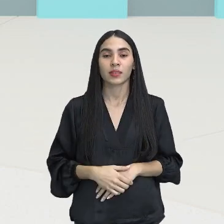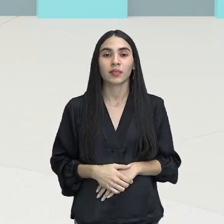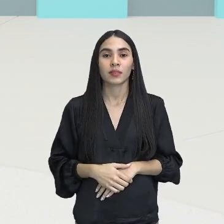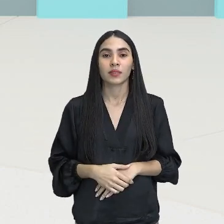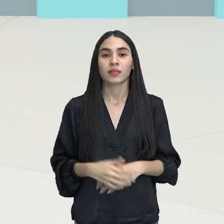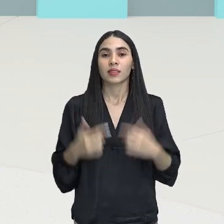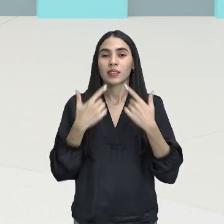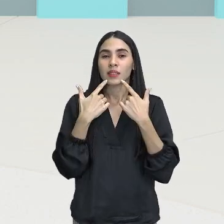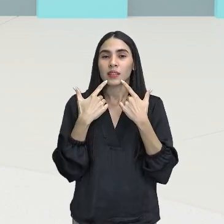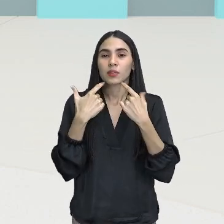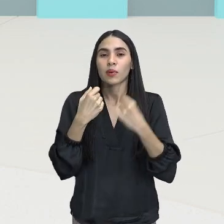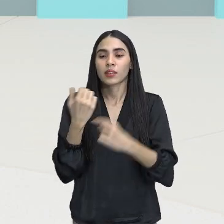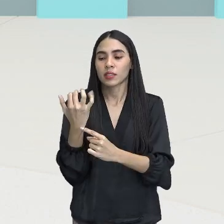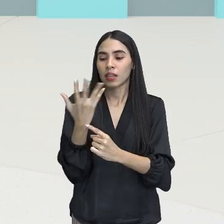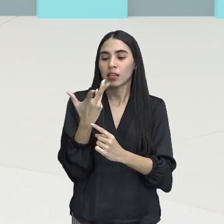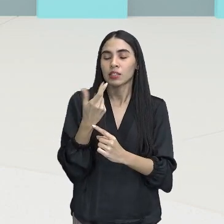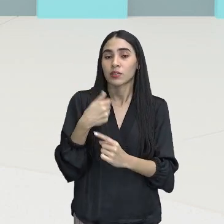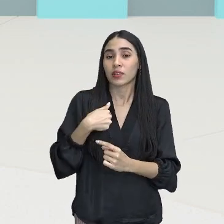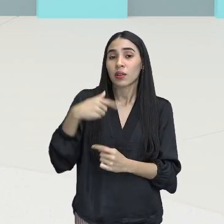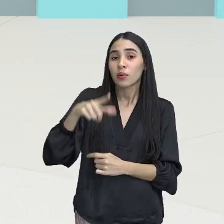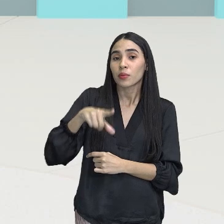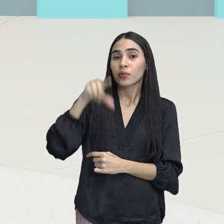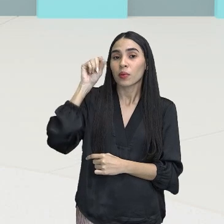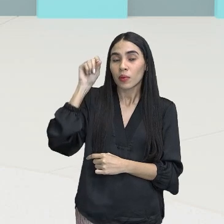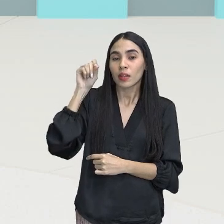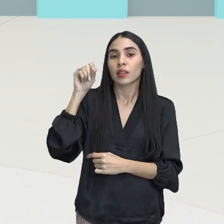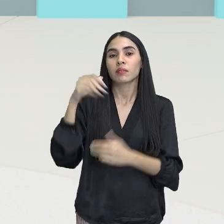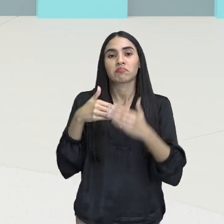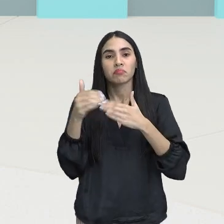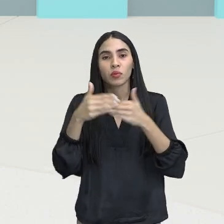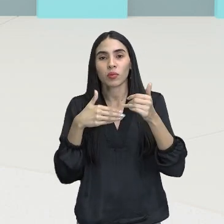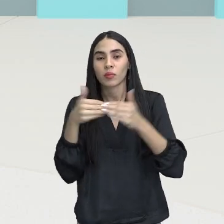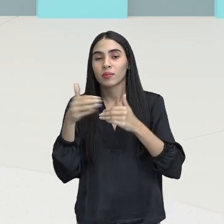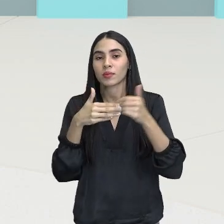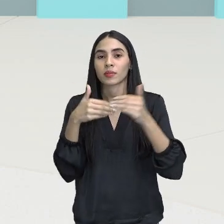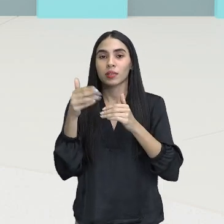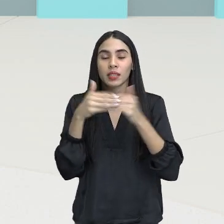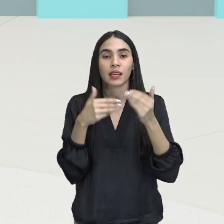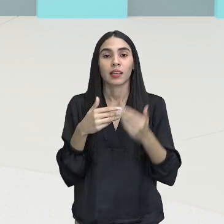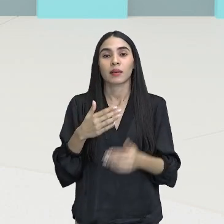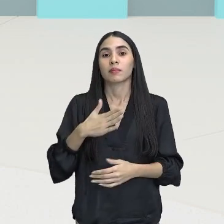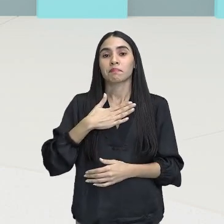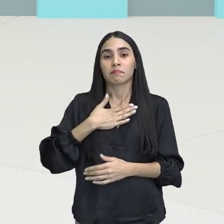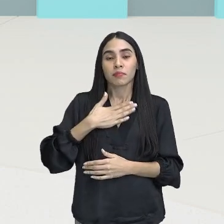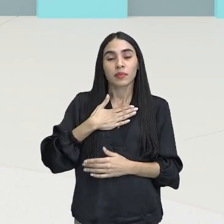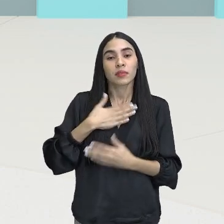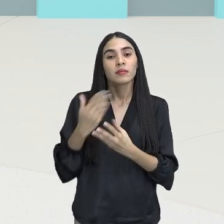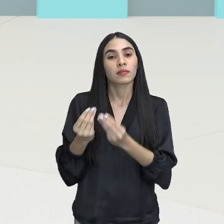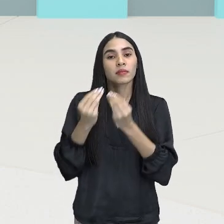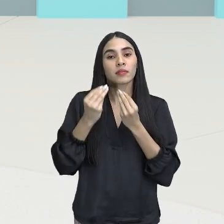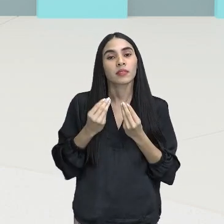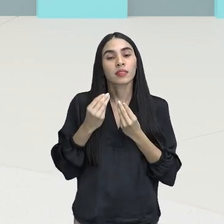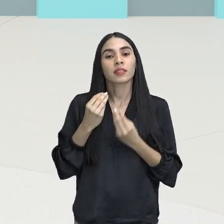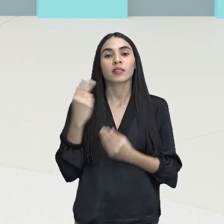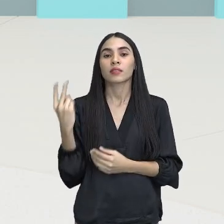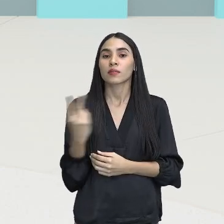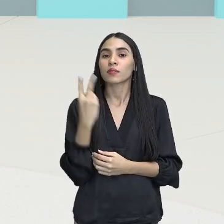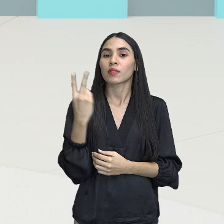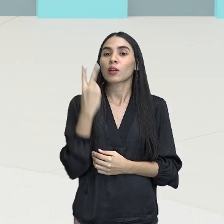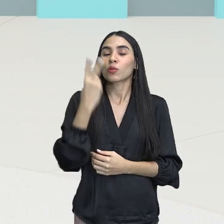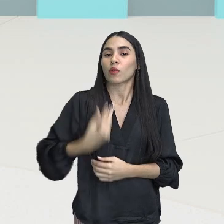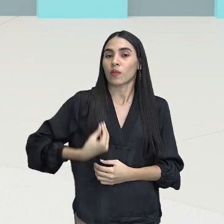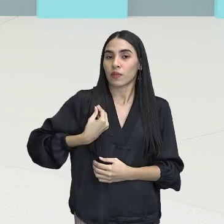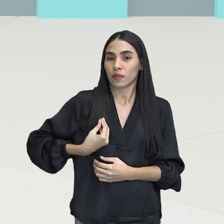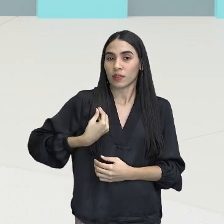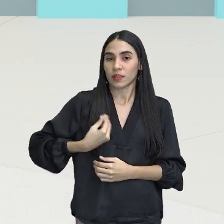E a linguagem artística que eu escolher, seja ela qual for, é aquilo que vai me trazer esse significado de